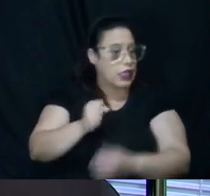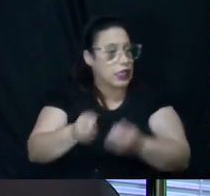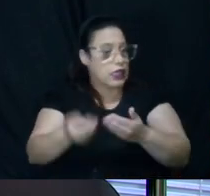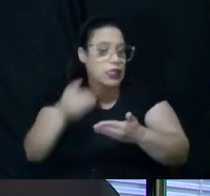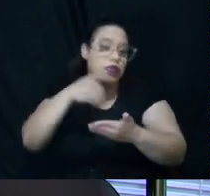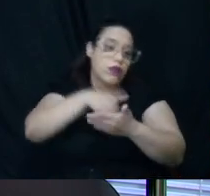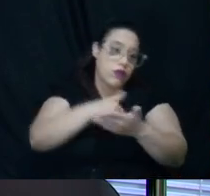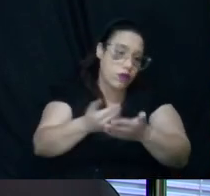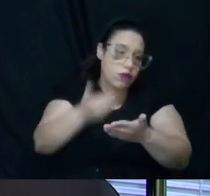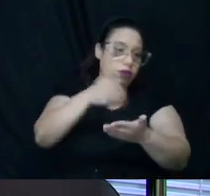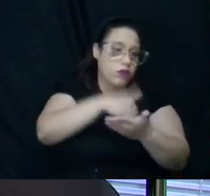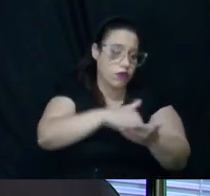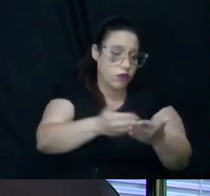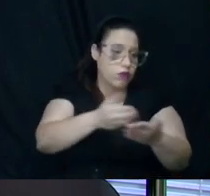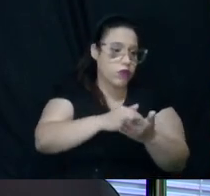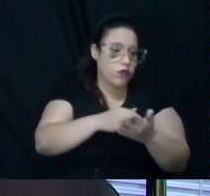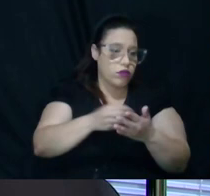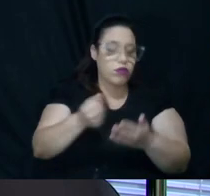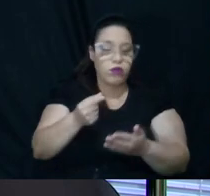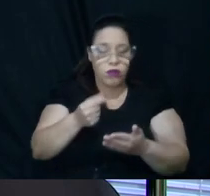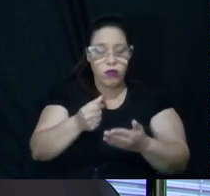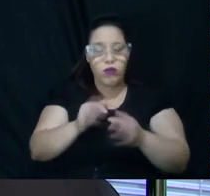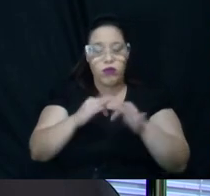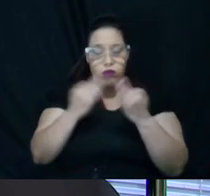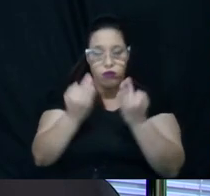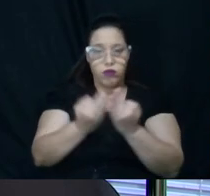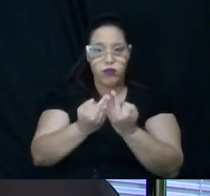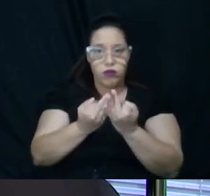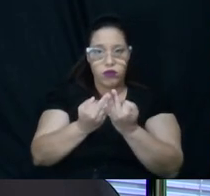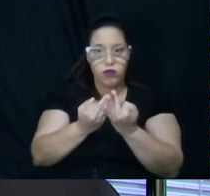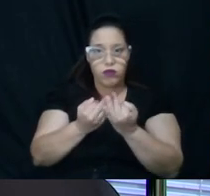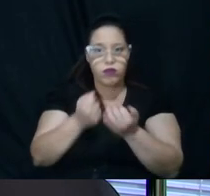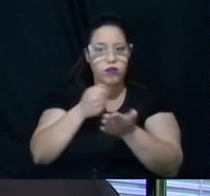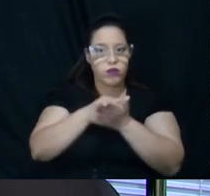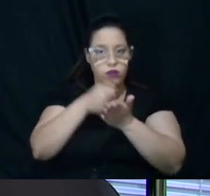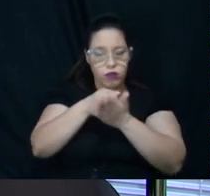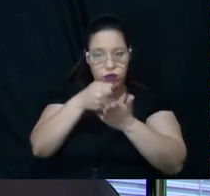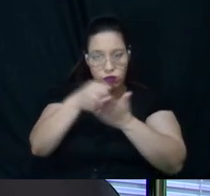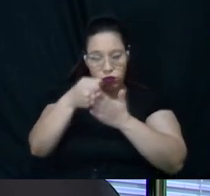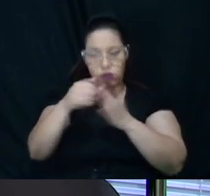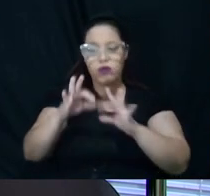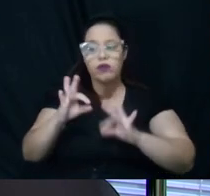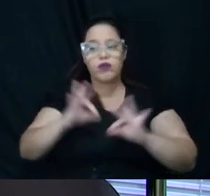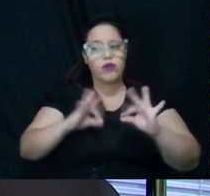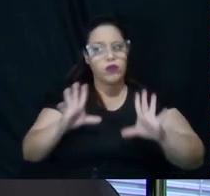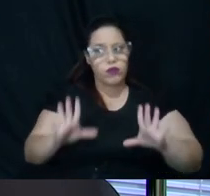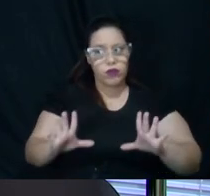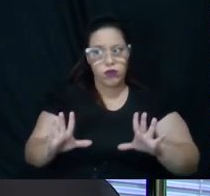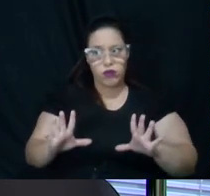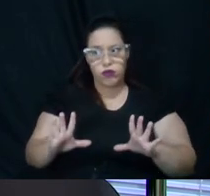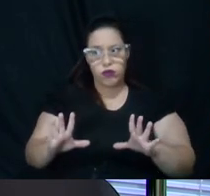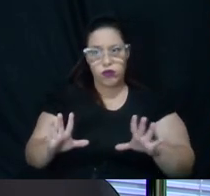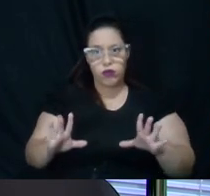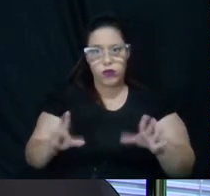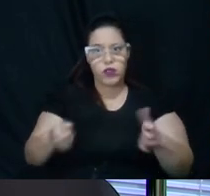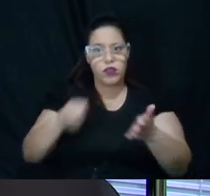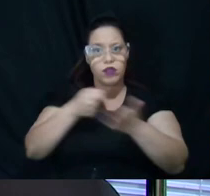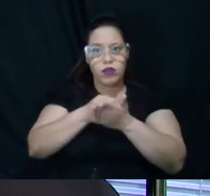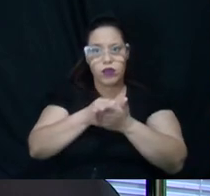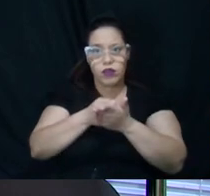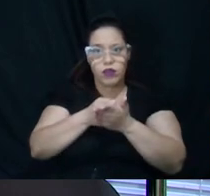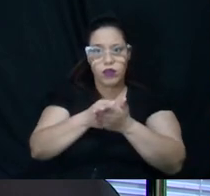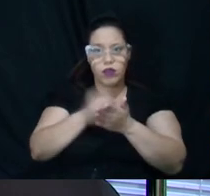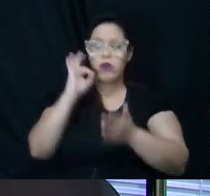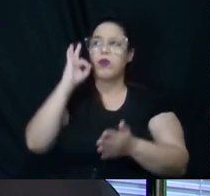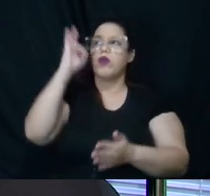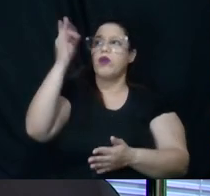no financeiro da família. E as despesas, elas têm que seguir na mesma linha. Você não vai ter uma despesa projetada somente para um mês.